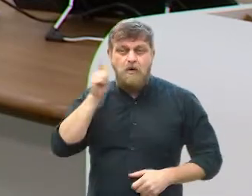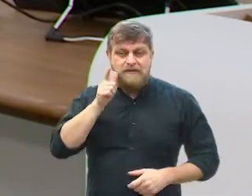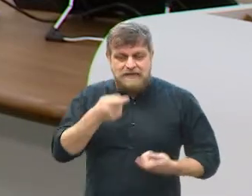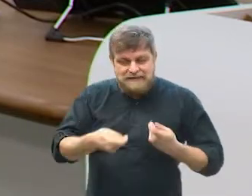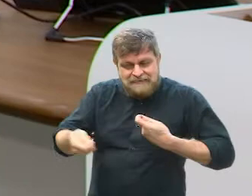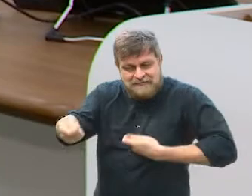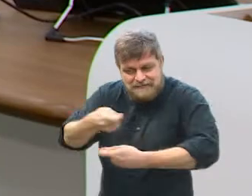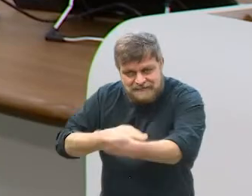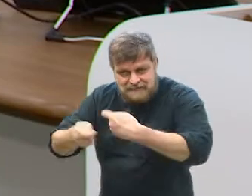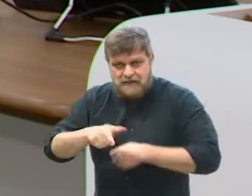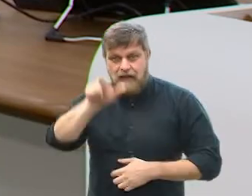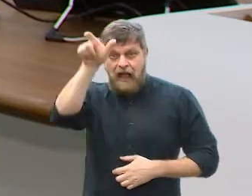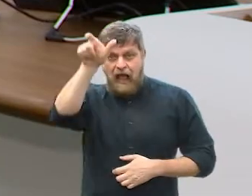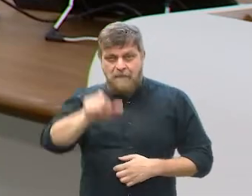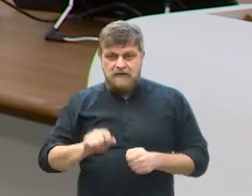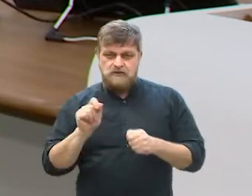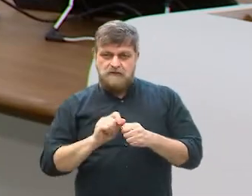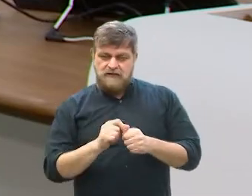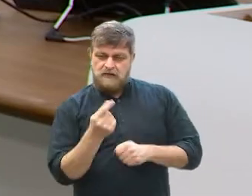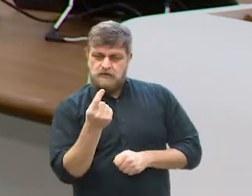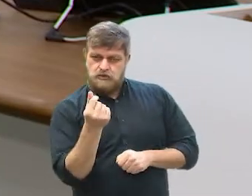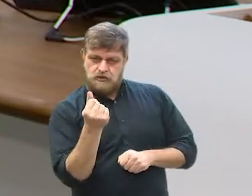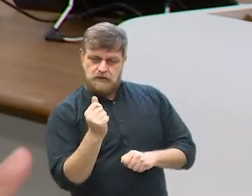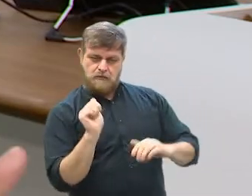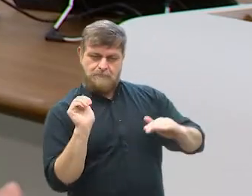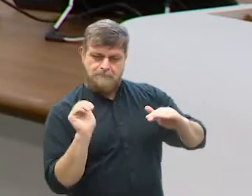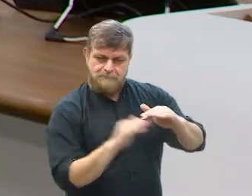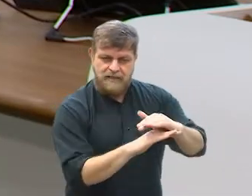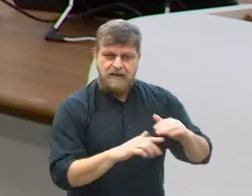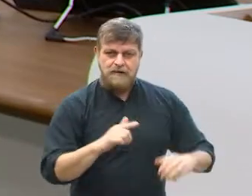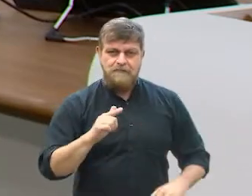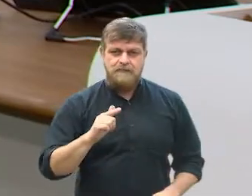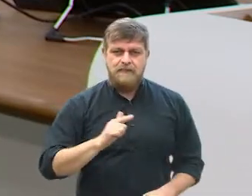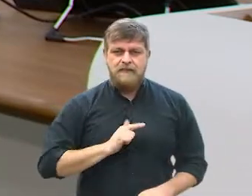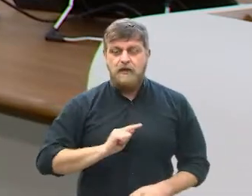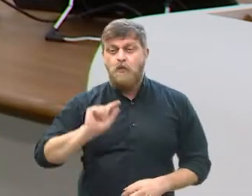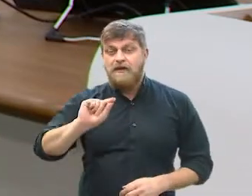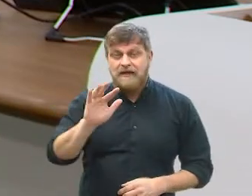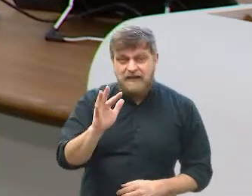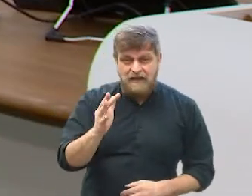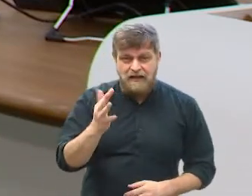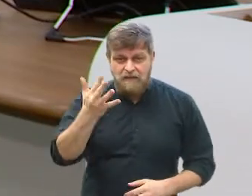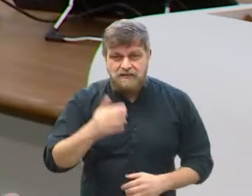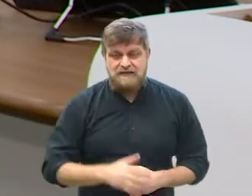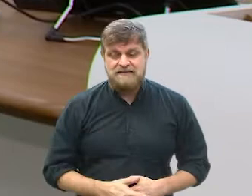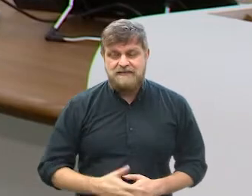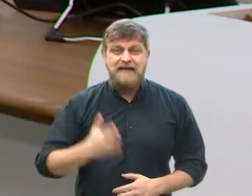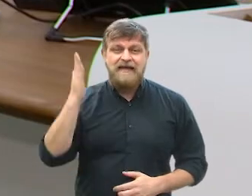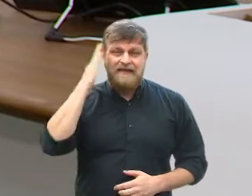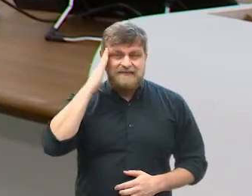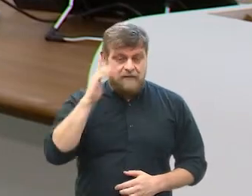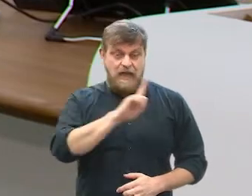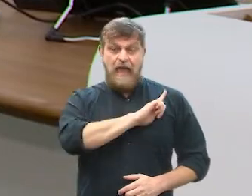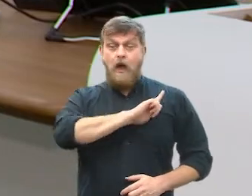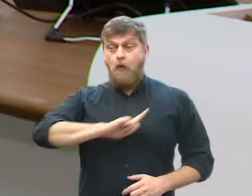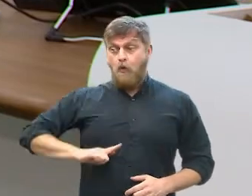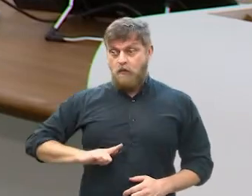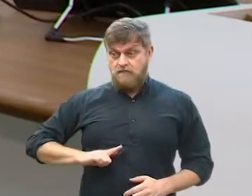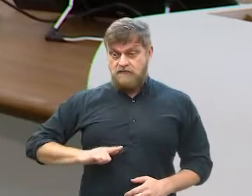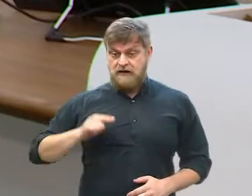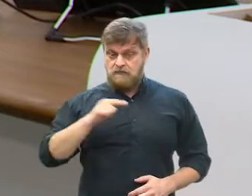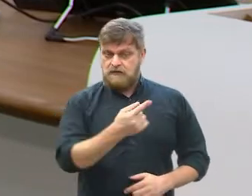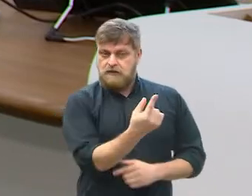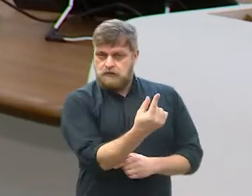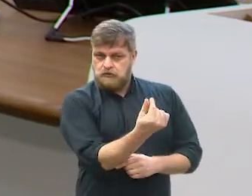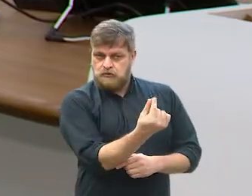de fundos de investimento. Então, liquidez é praticamente garantida, né? Porque é o governo que acaba